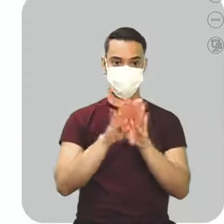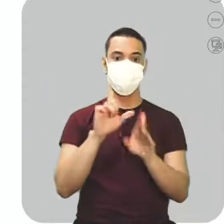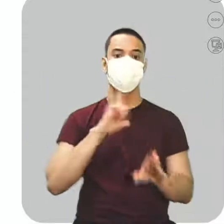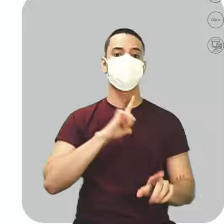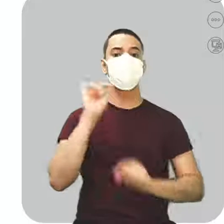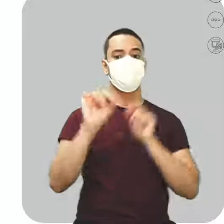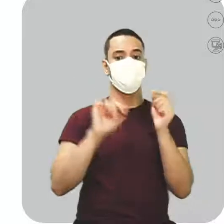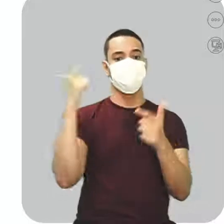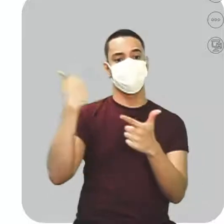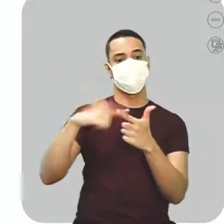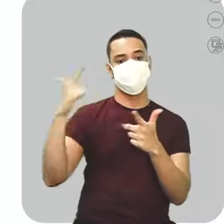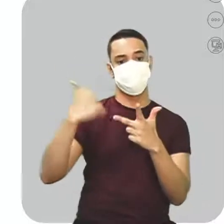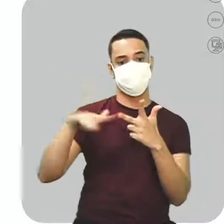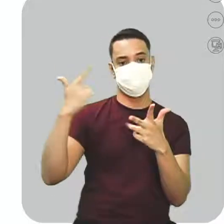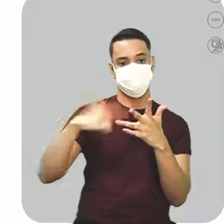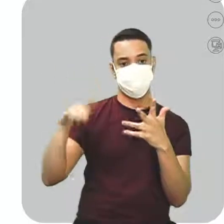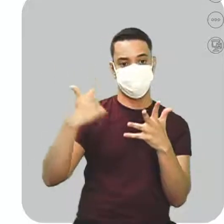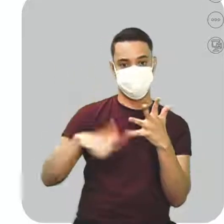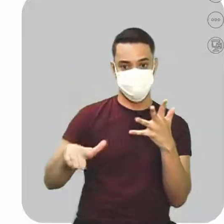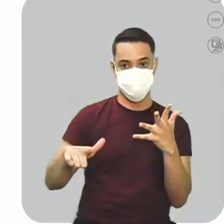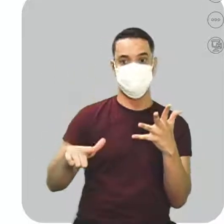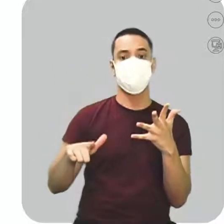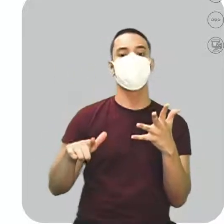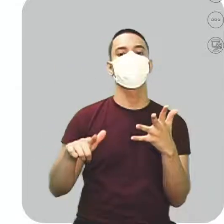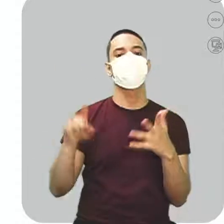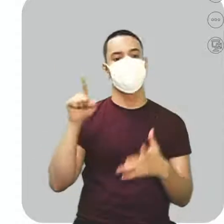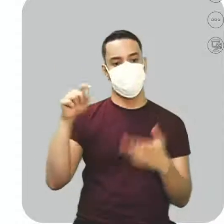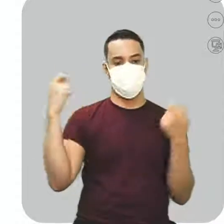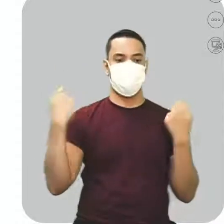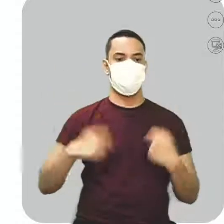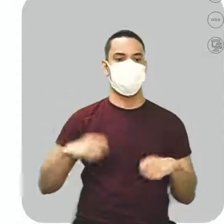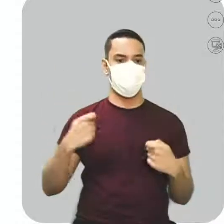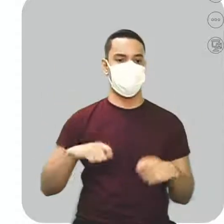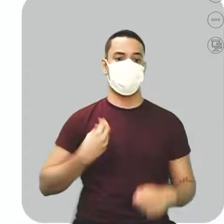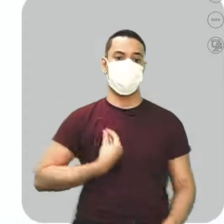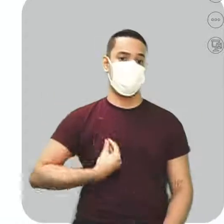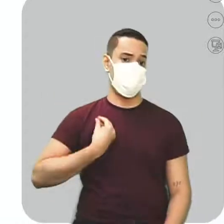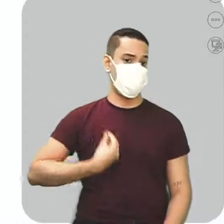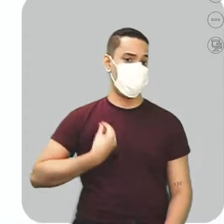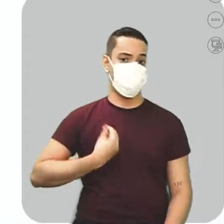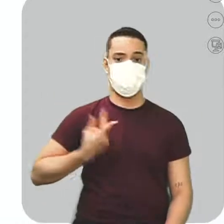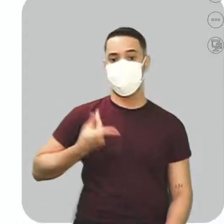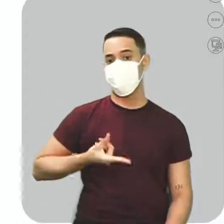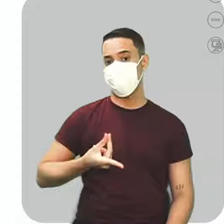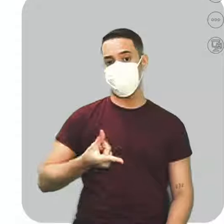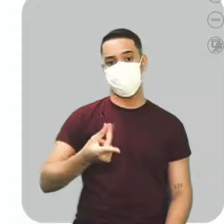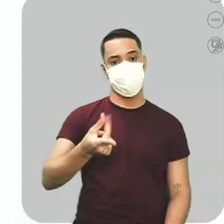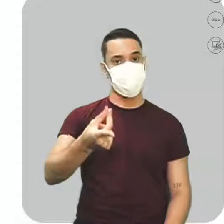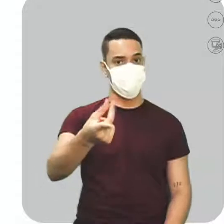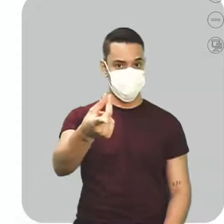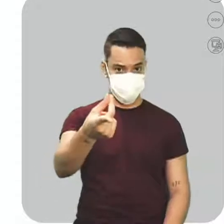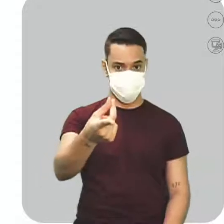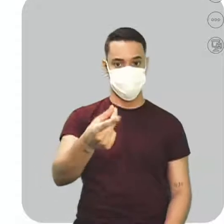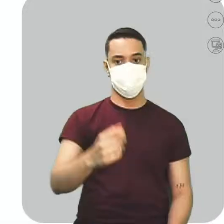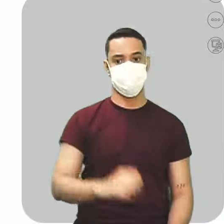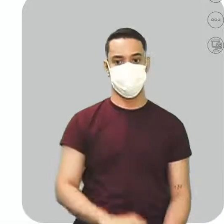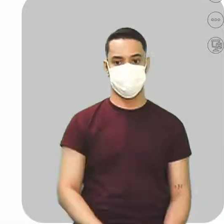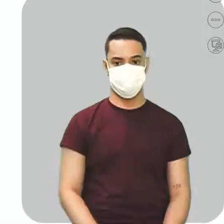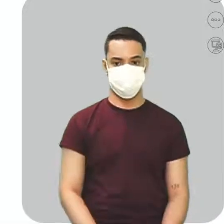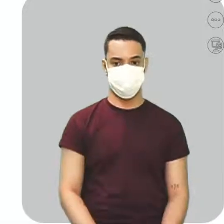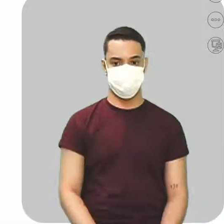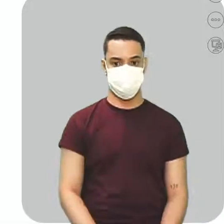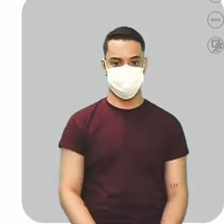uma série de problemas com as quais deverá conviver pelo restante de sua